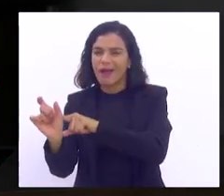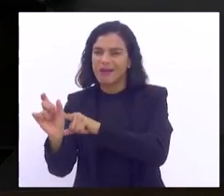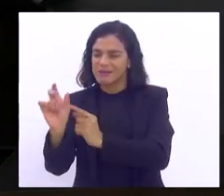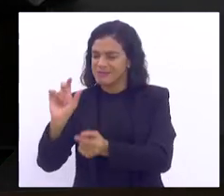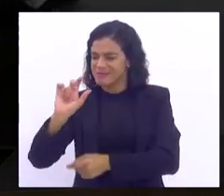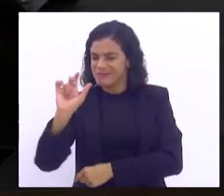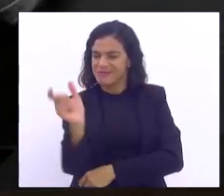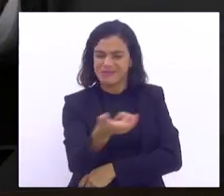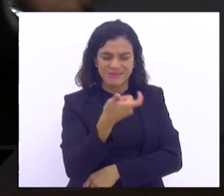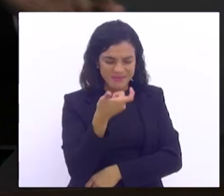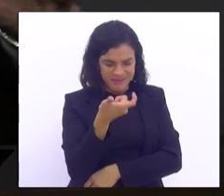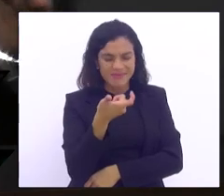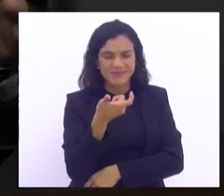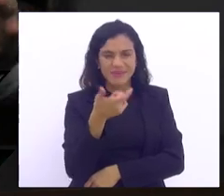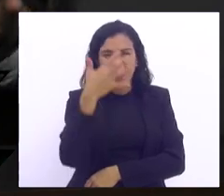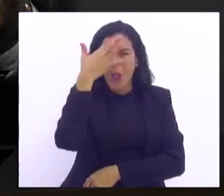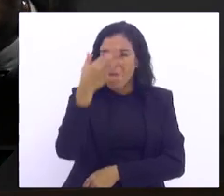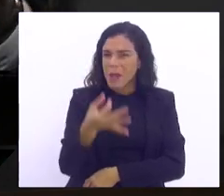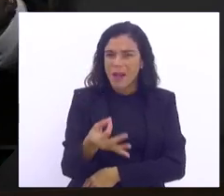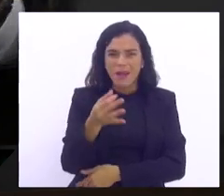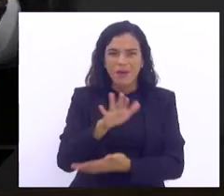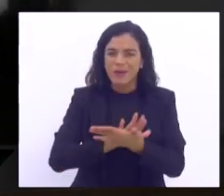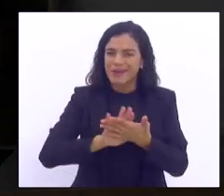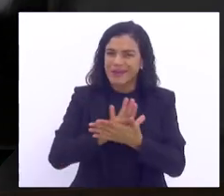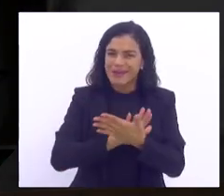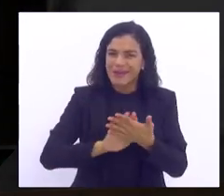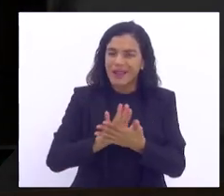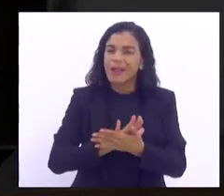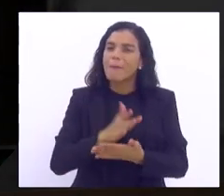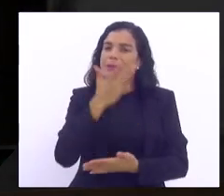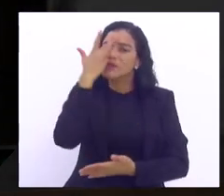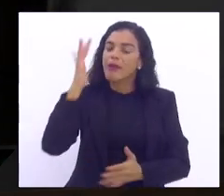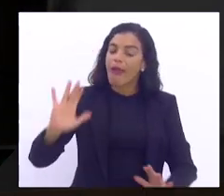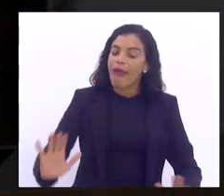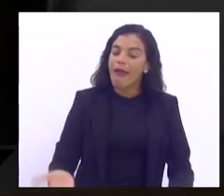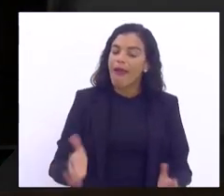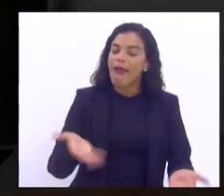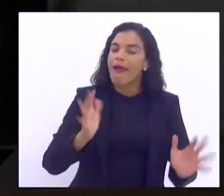deturpada por aqueles que querem cultivar a morte.